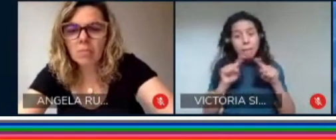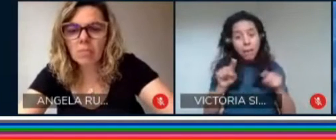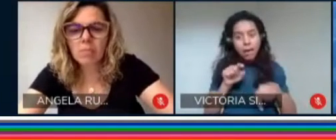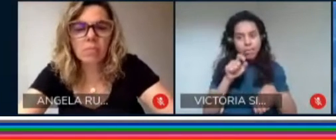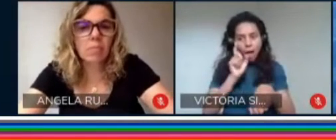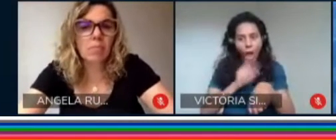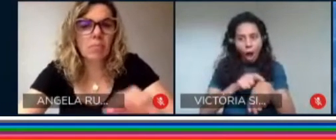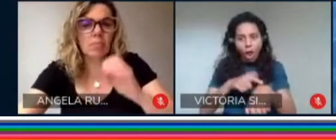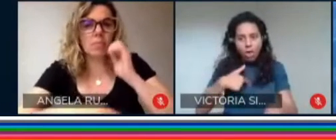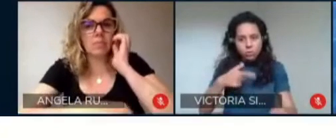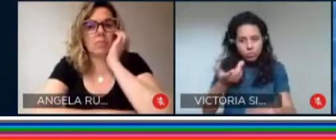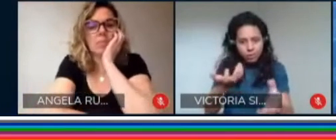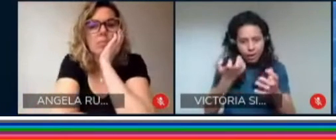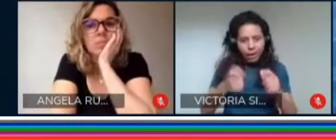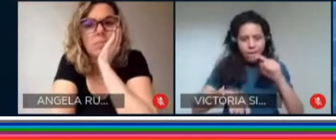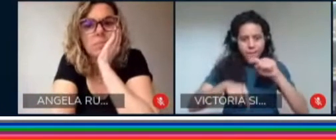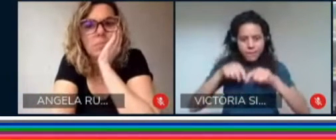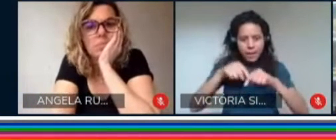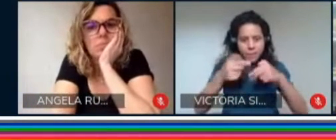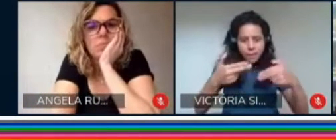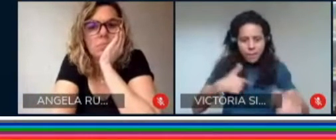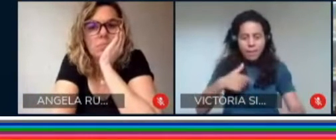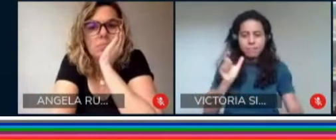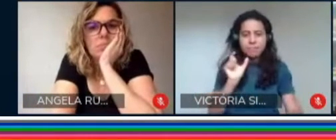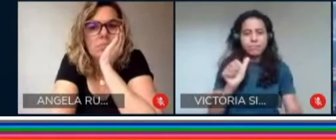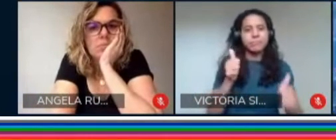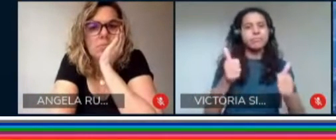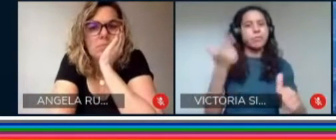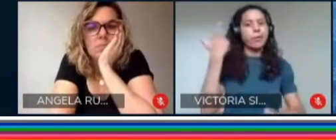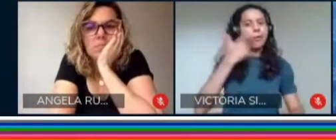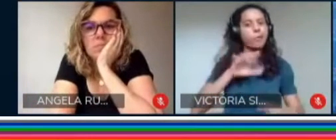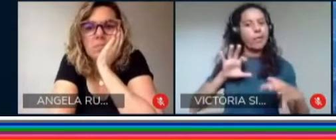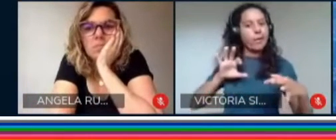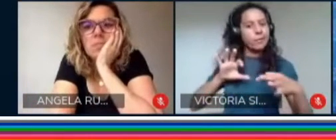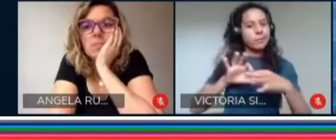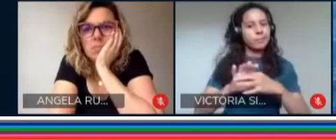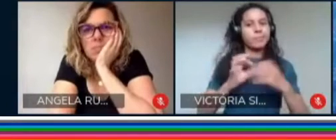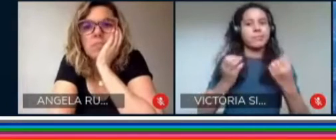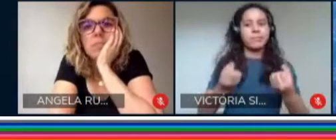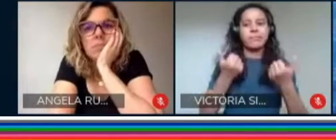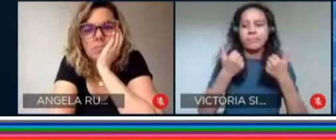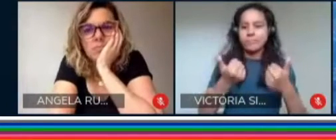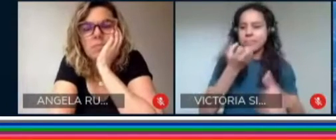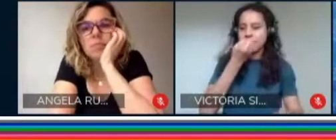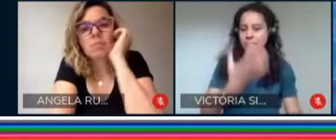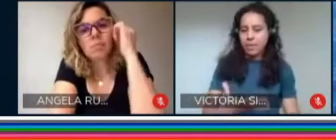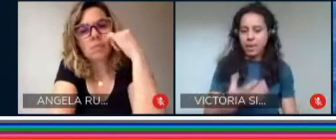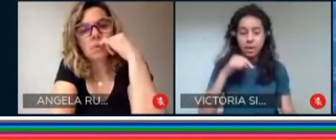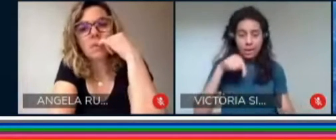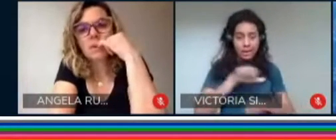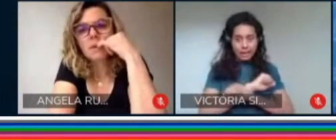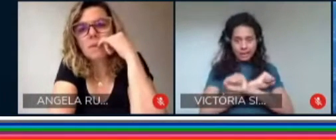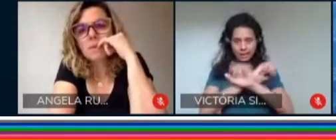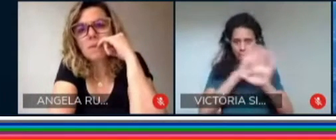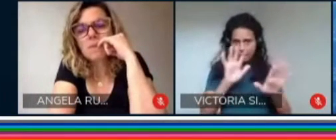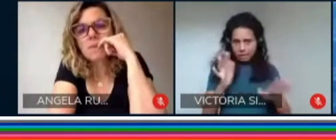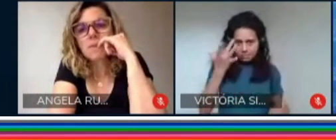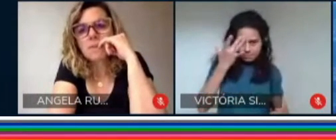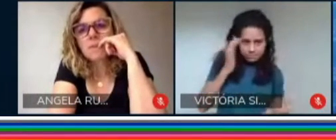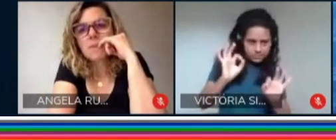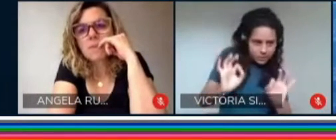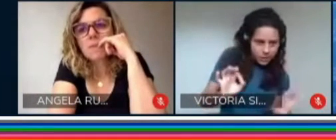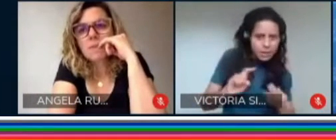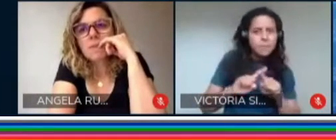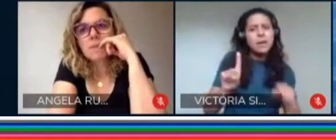faz mais sentido. Não sei se ficou claro, lembrando que essa apresentação fica